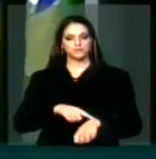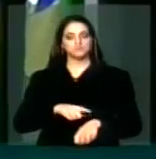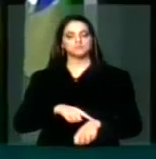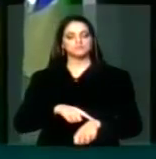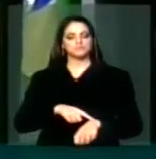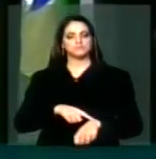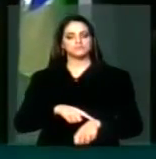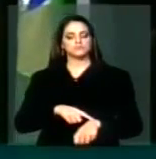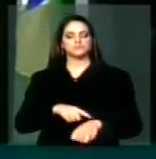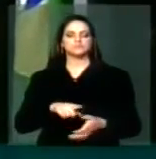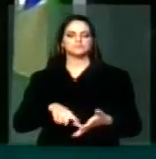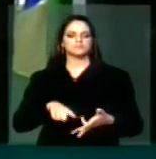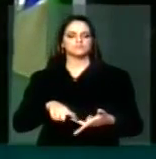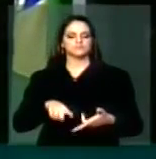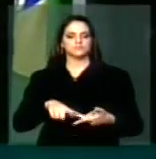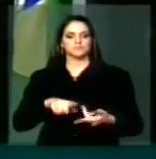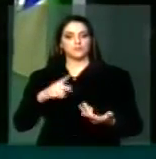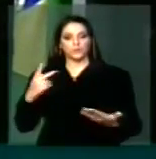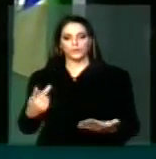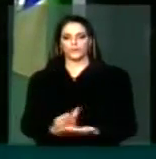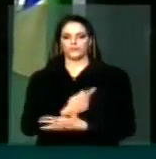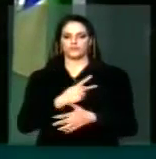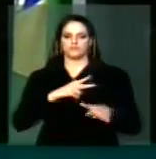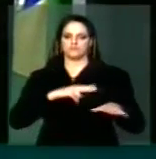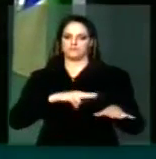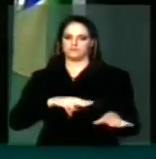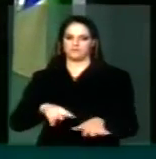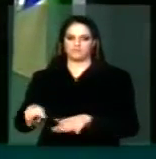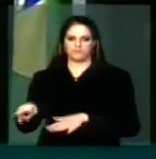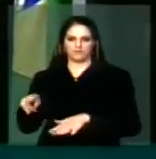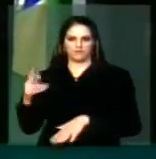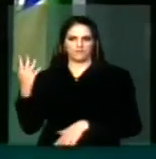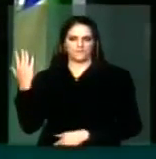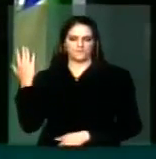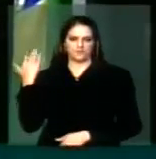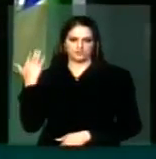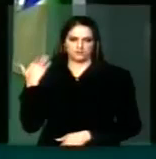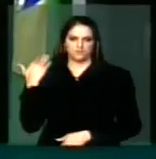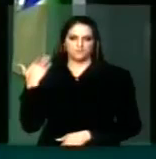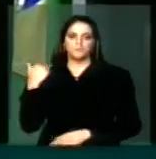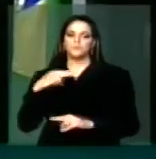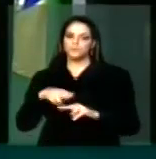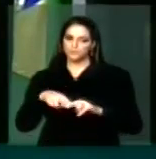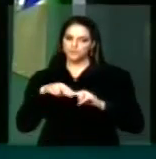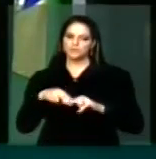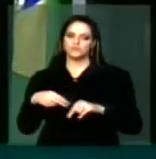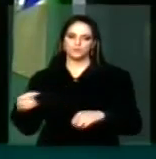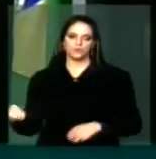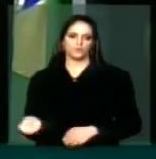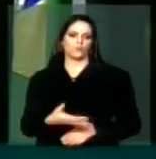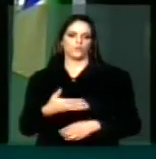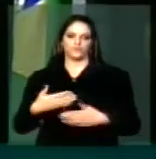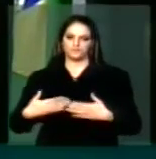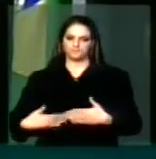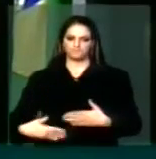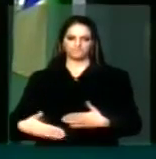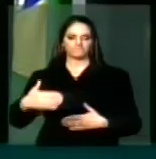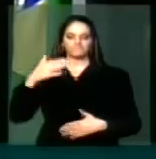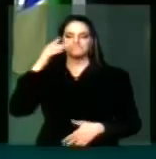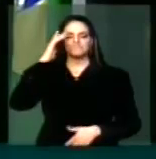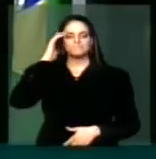pelos fatos acontecidos esta semana que passou. Nós escutamos